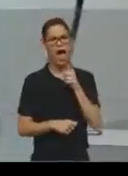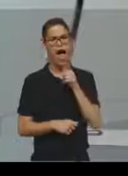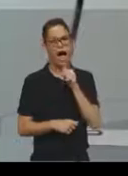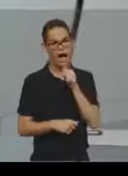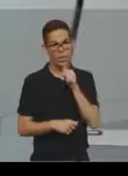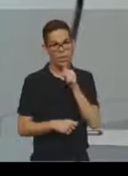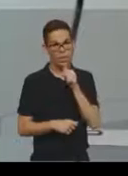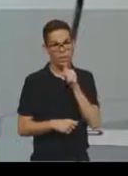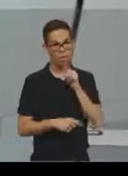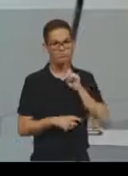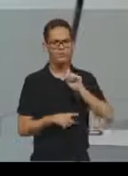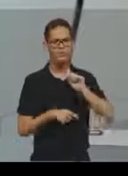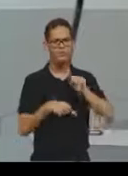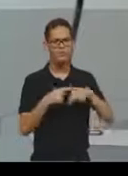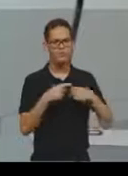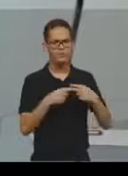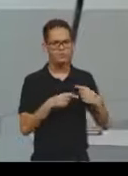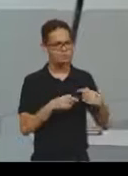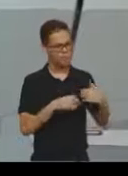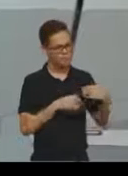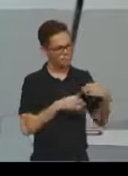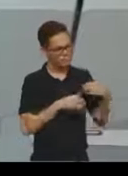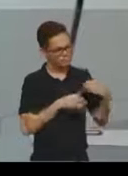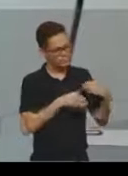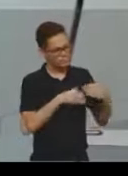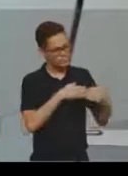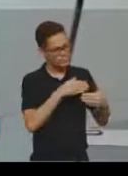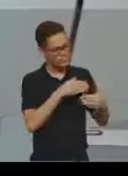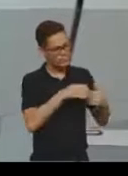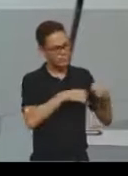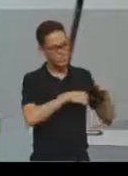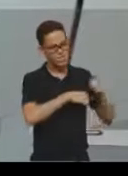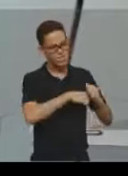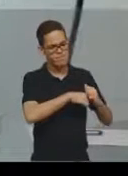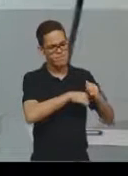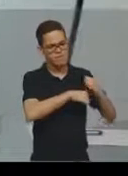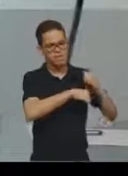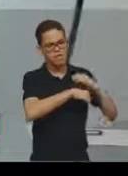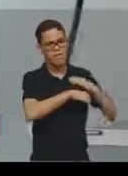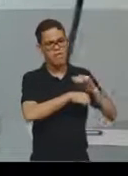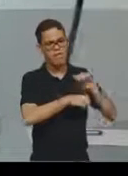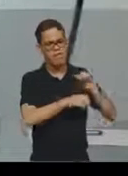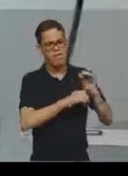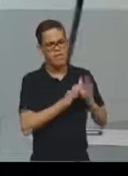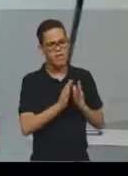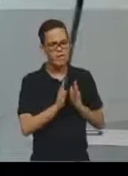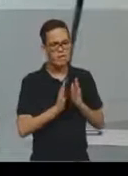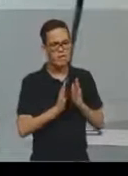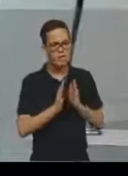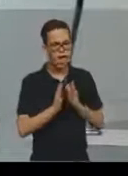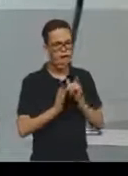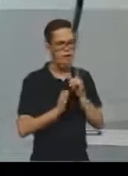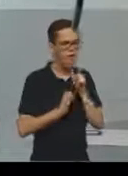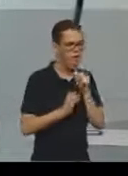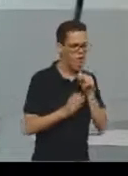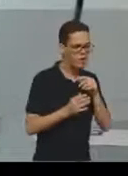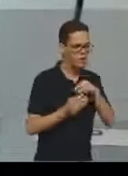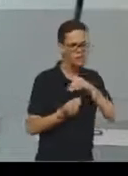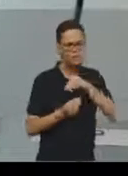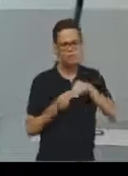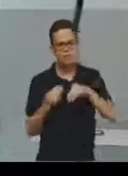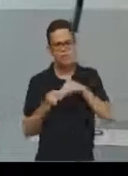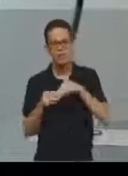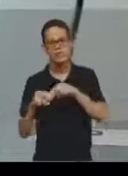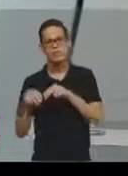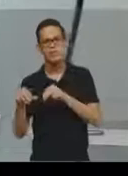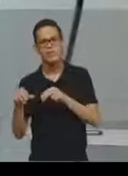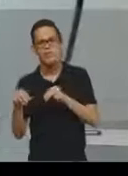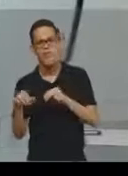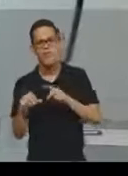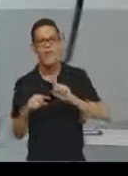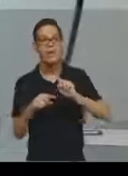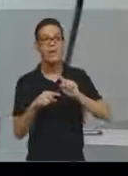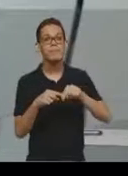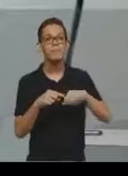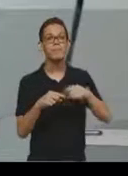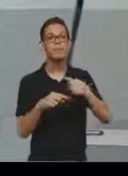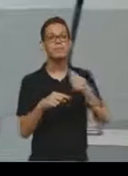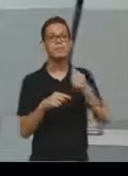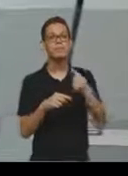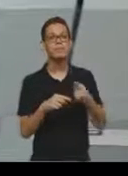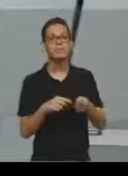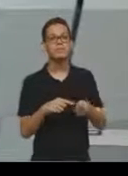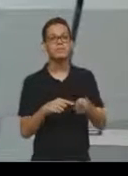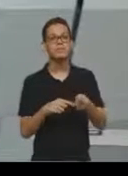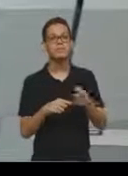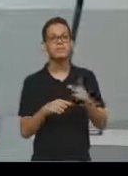linhagem evolutiva aí, os anfíbios ficam aí nesse duplo meio de vida, água, terra, para até então virem